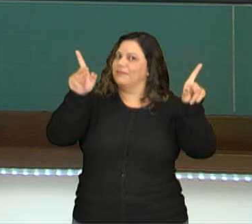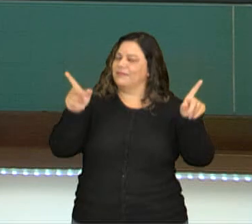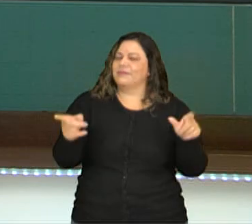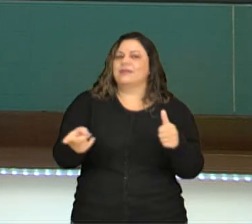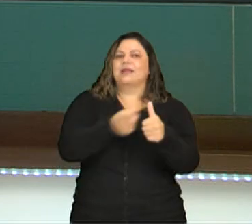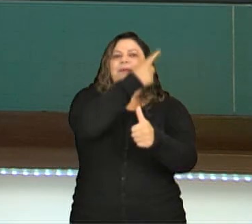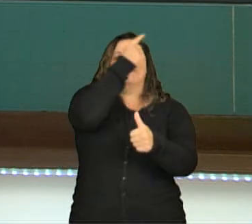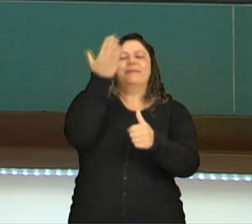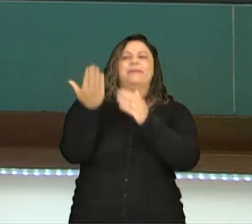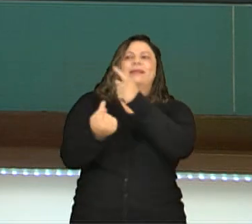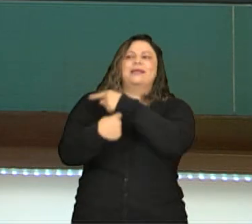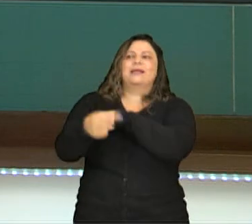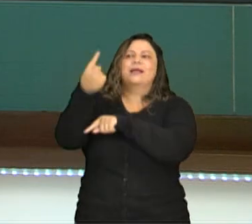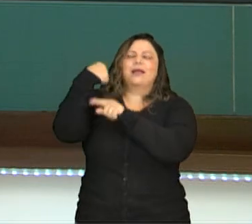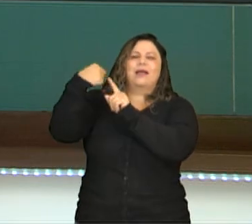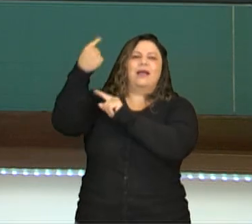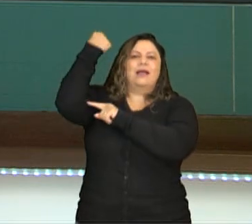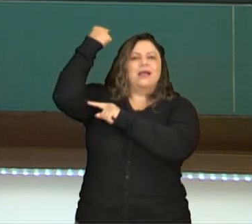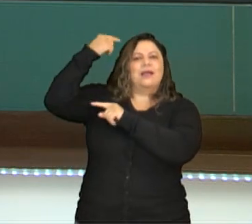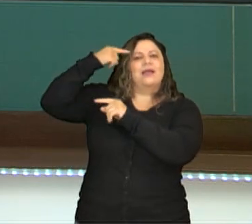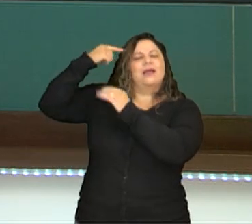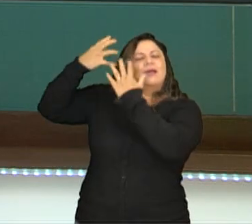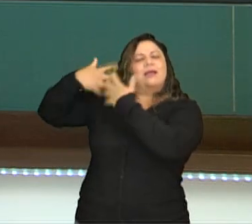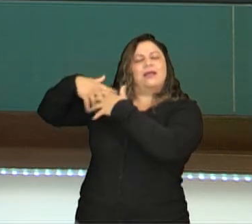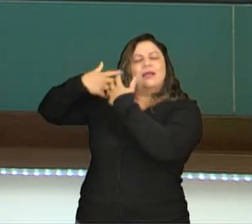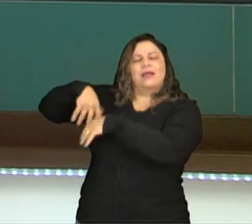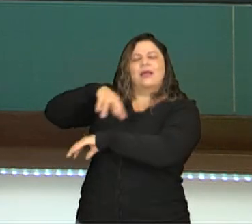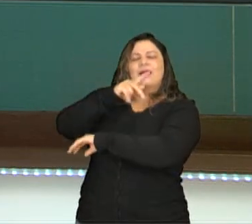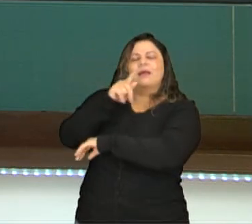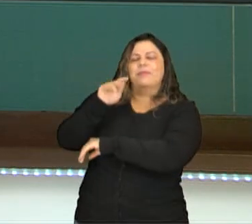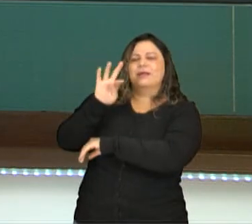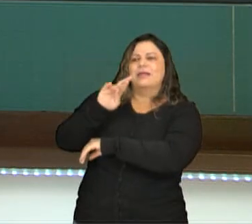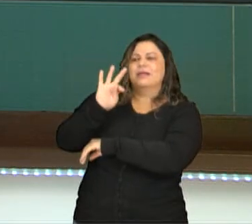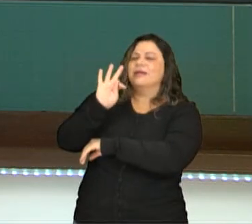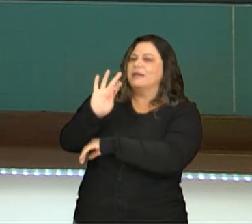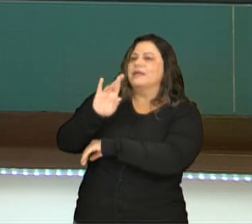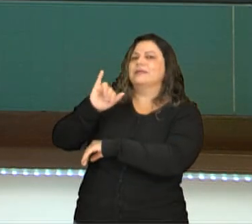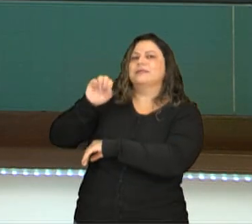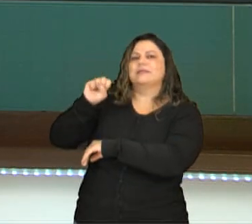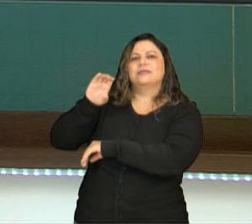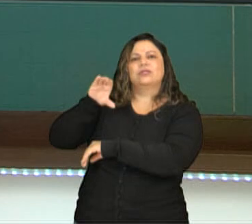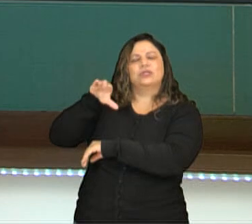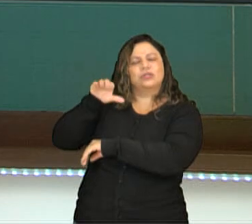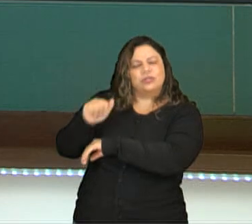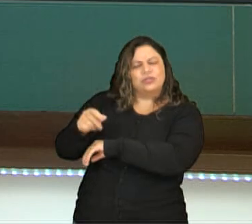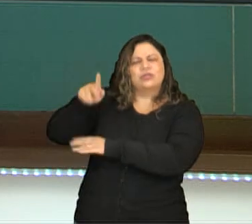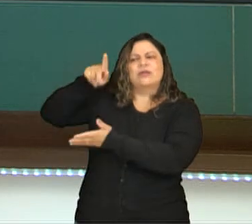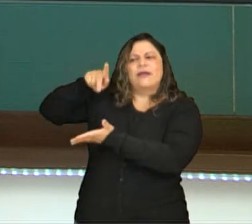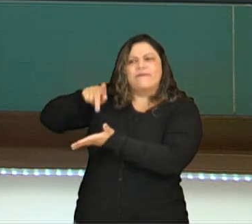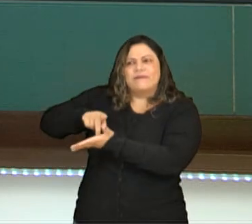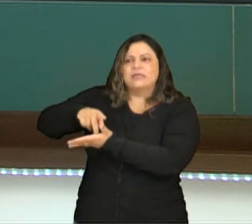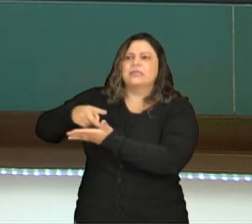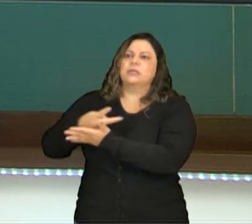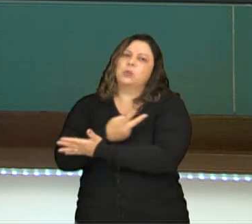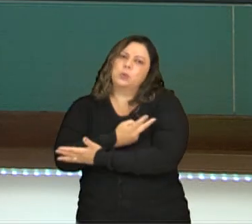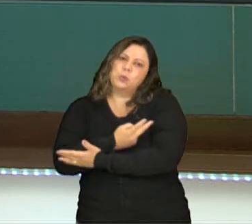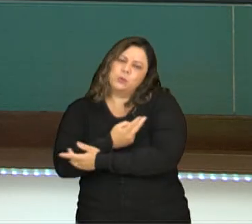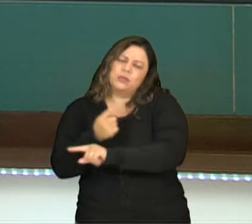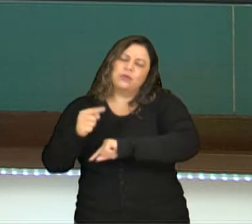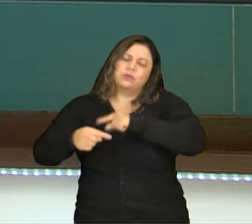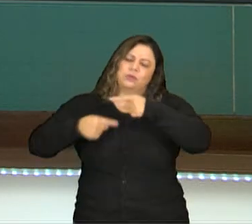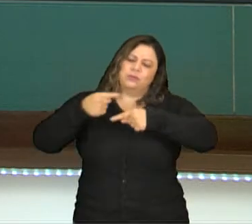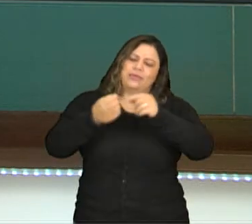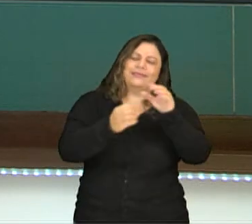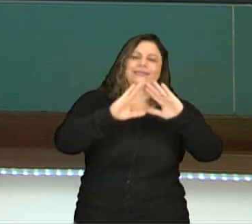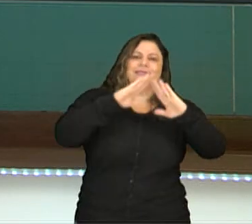que somente a racionalidade estava lá auxiliada pela fé, dizendo o que é verdadeiro ou não, e aqui na escolástica